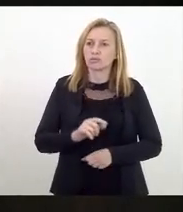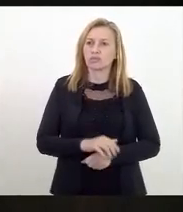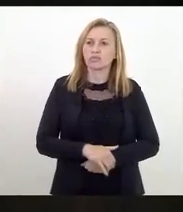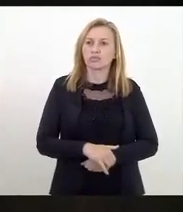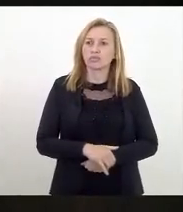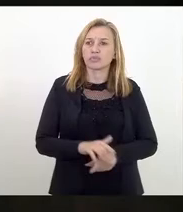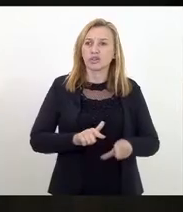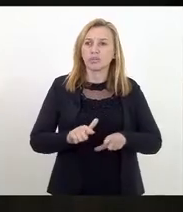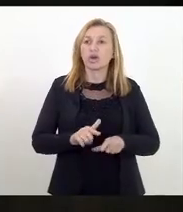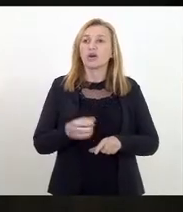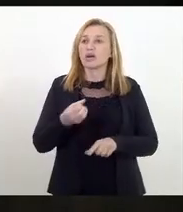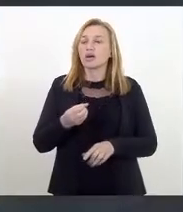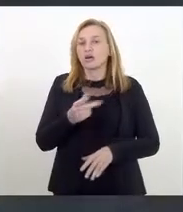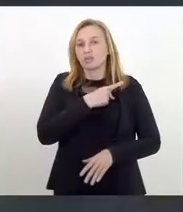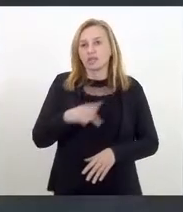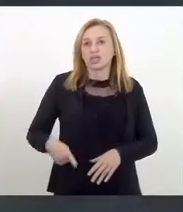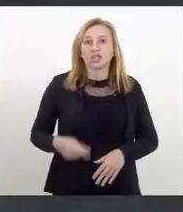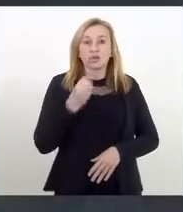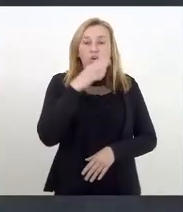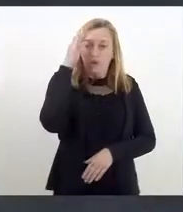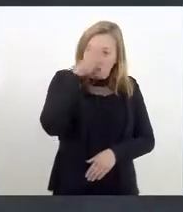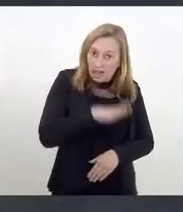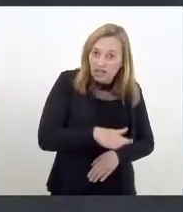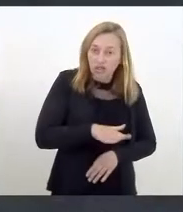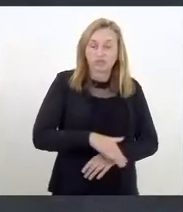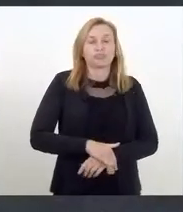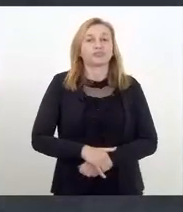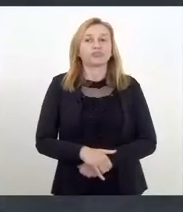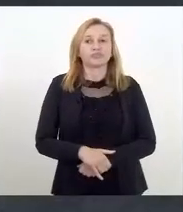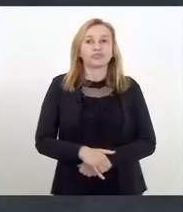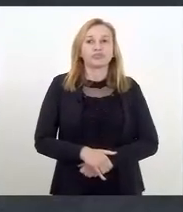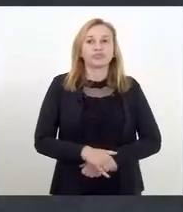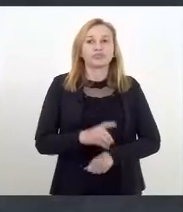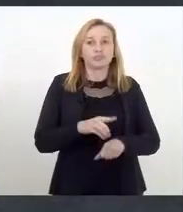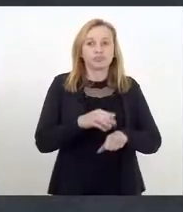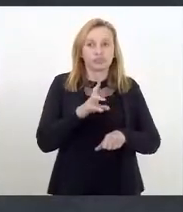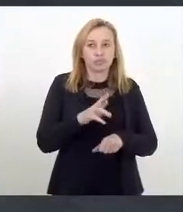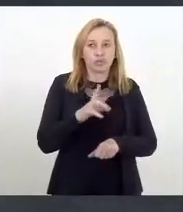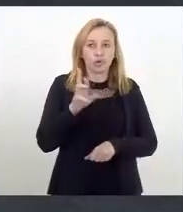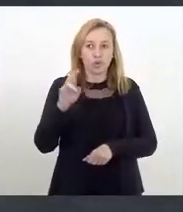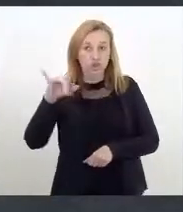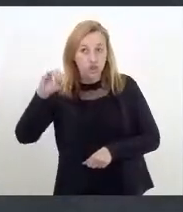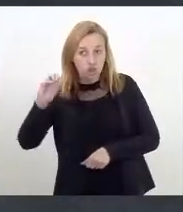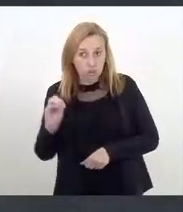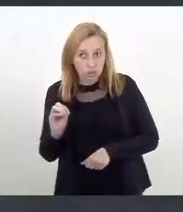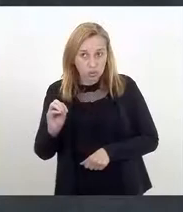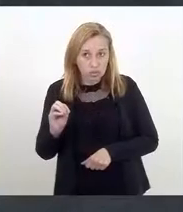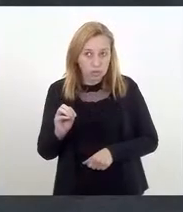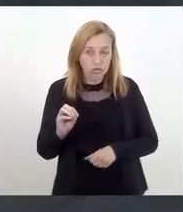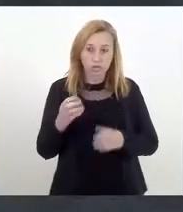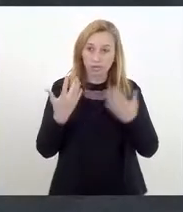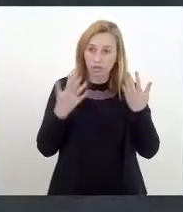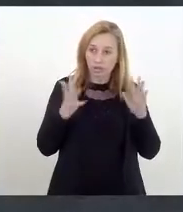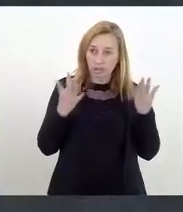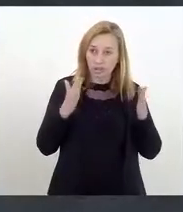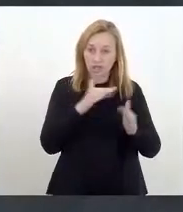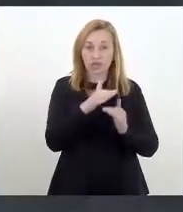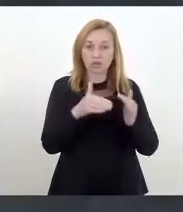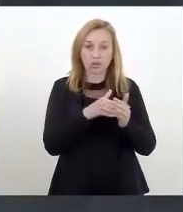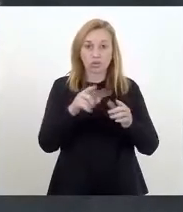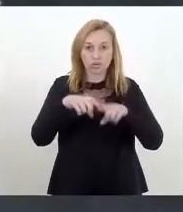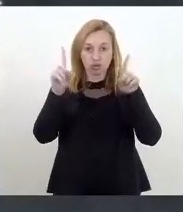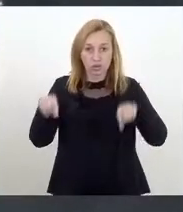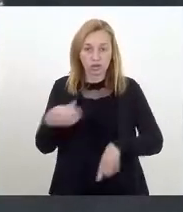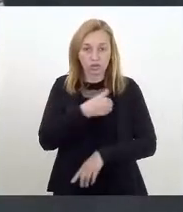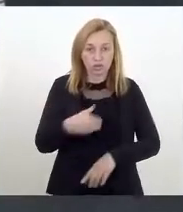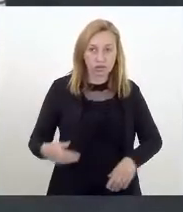Presidente, boa tarde. Boa tarde, doutor Rodrigo, na presença aqui, a quem cumprimentando, cumprimento todos os funcionários da